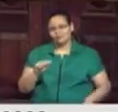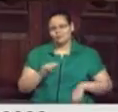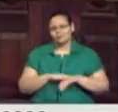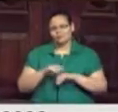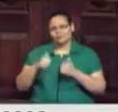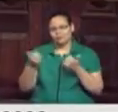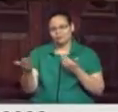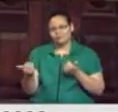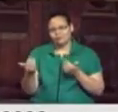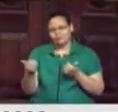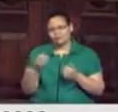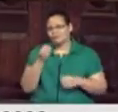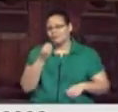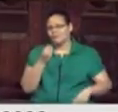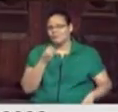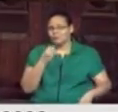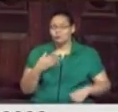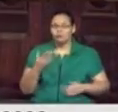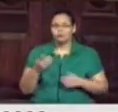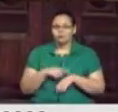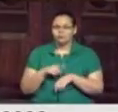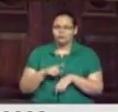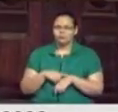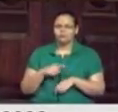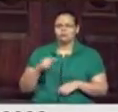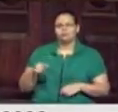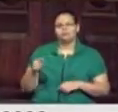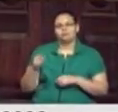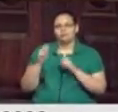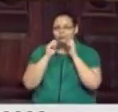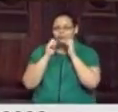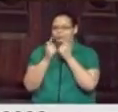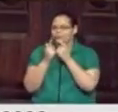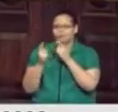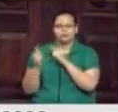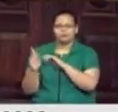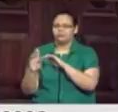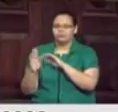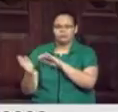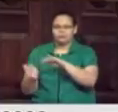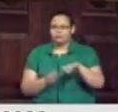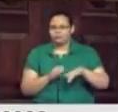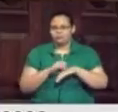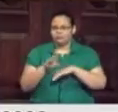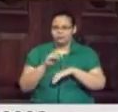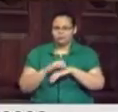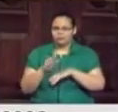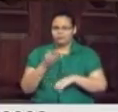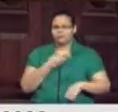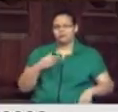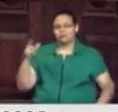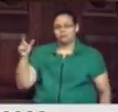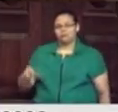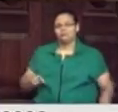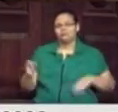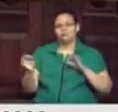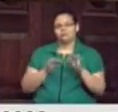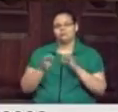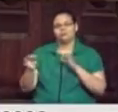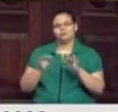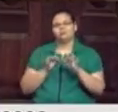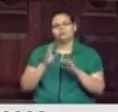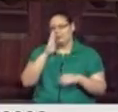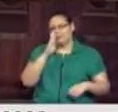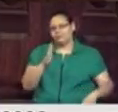por unanimidade, essa Assembleia Legislativa rejeitou, recusou a mensagem do Poder Executivo, um projeto que